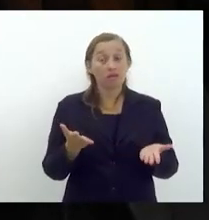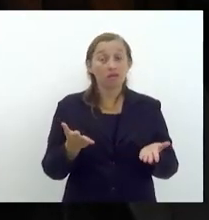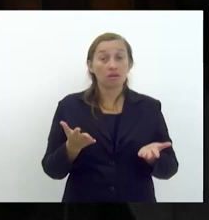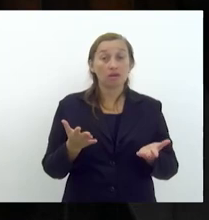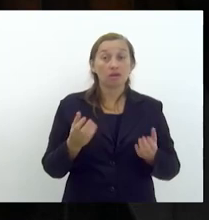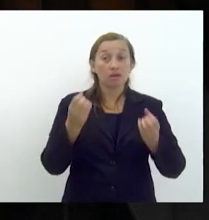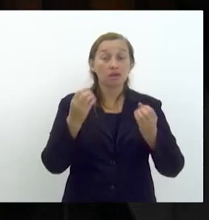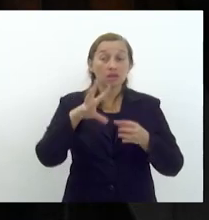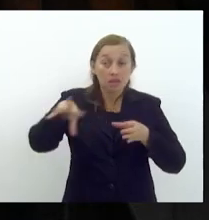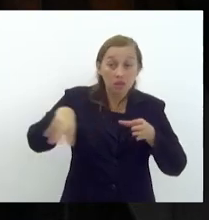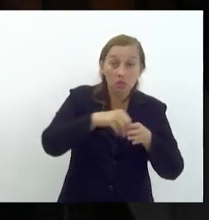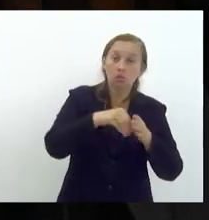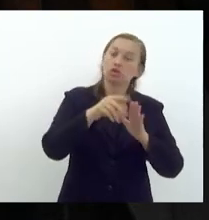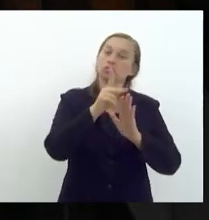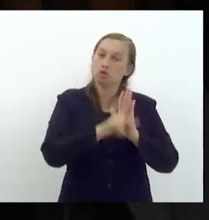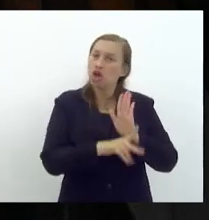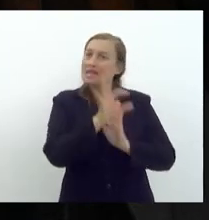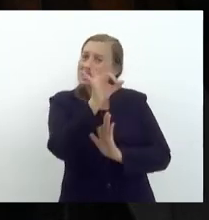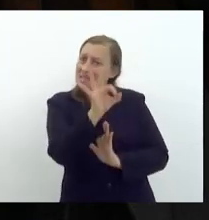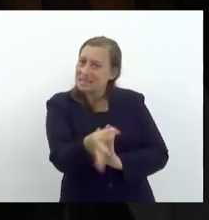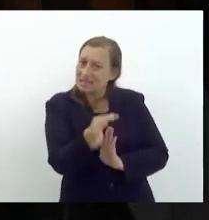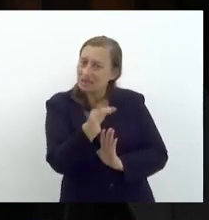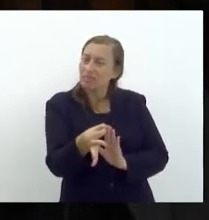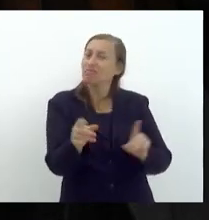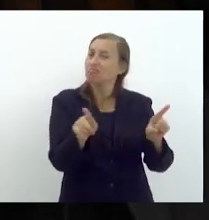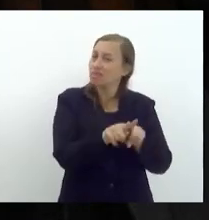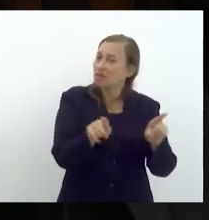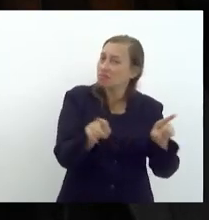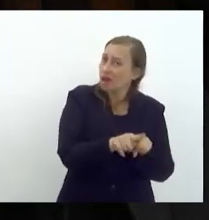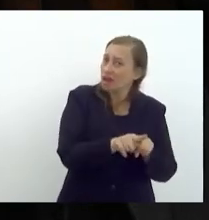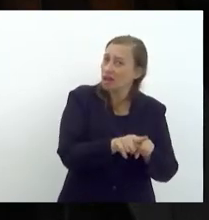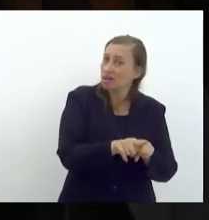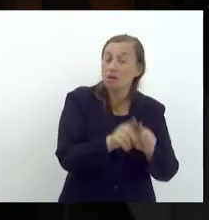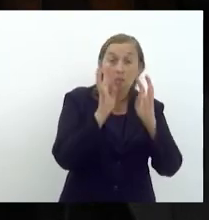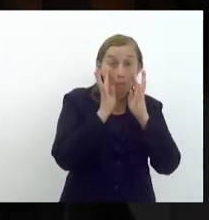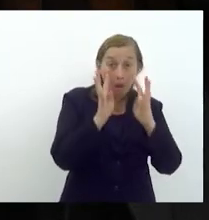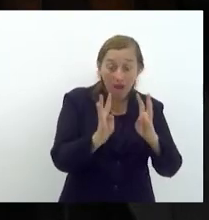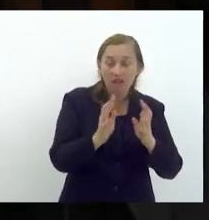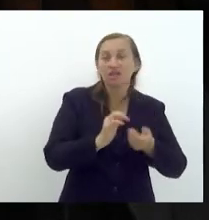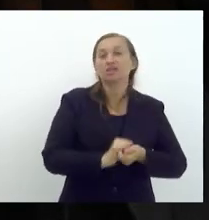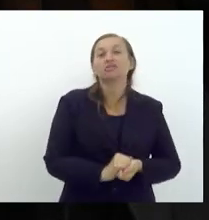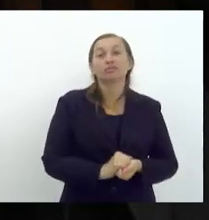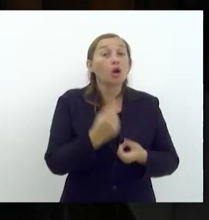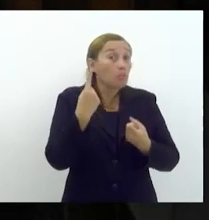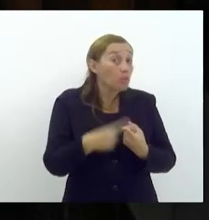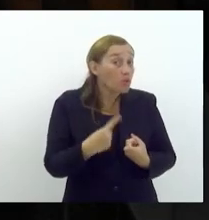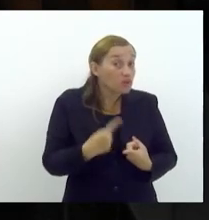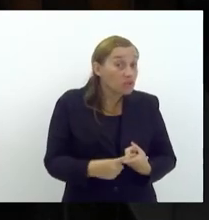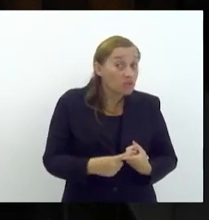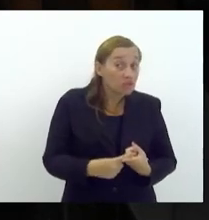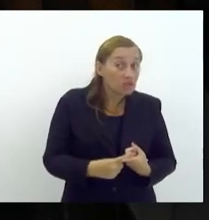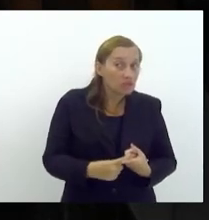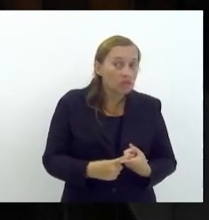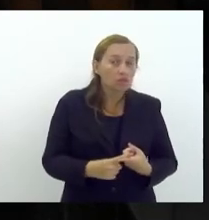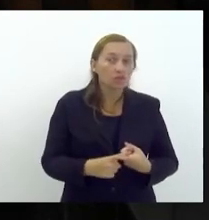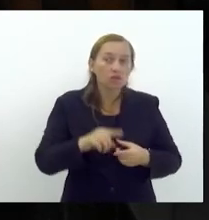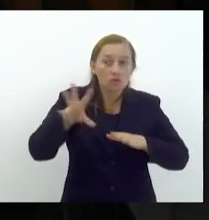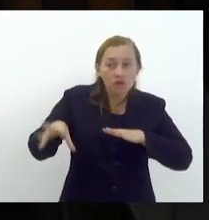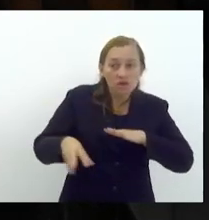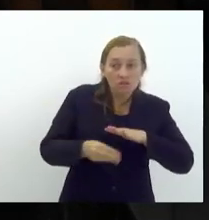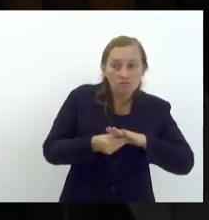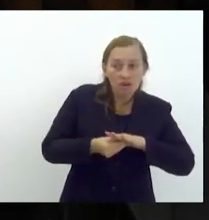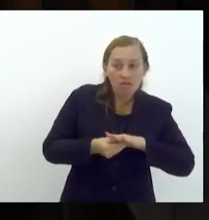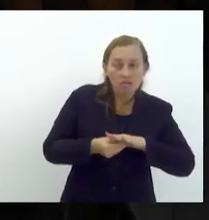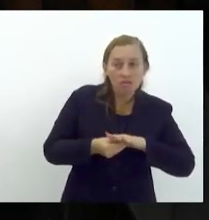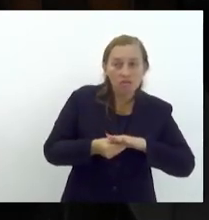projeto também evidentemente como alerta porque uma Emenda dessa Eu